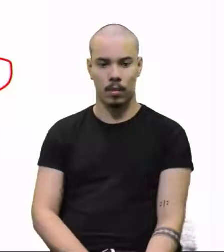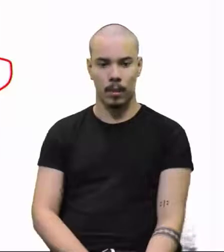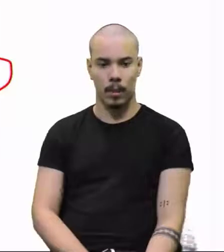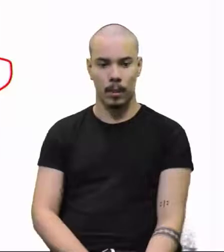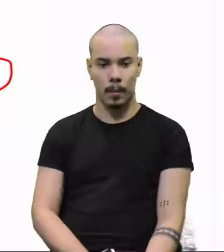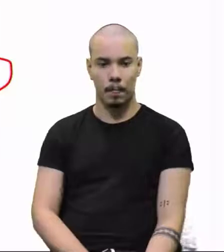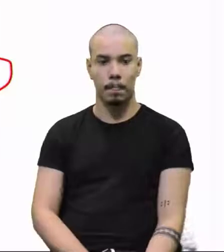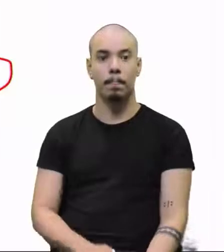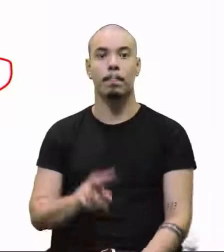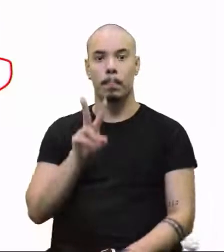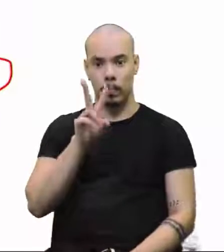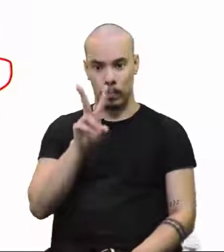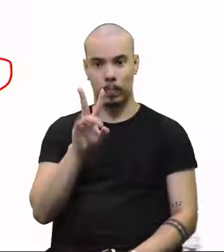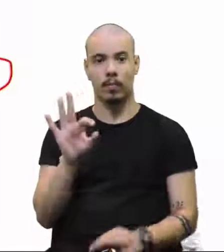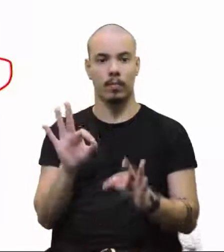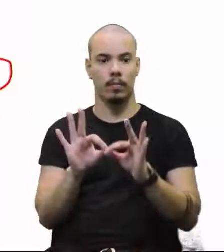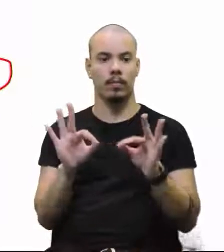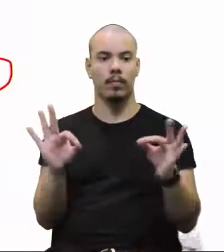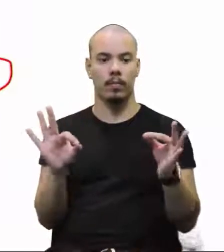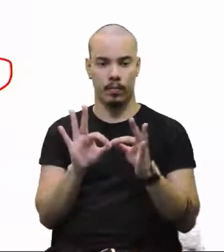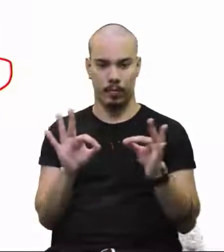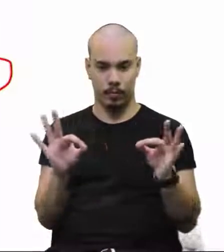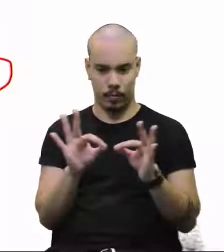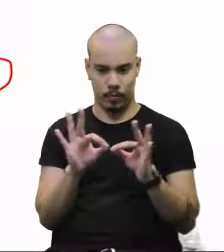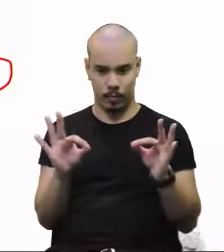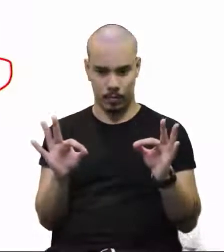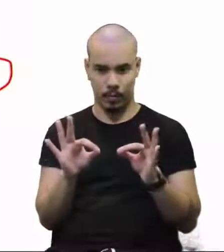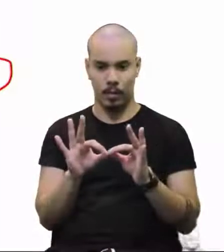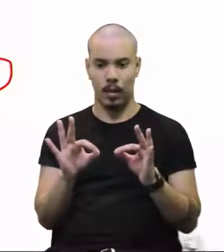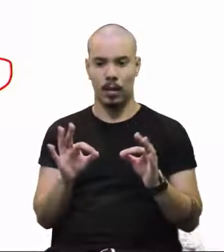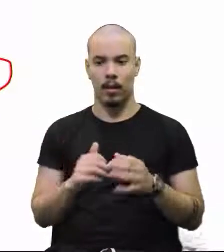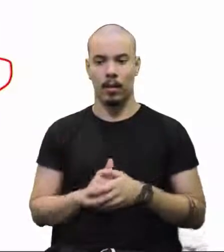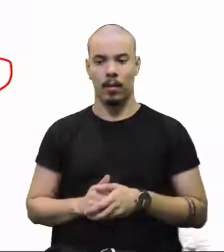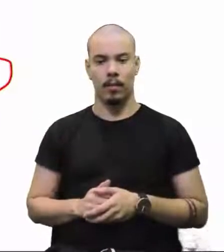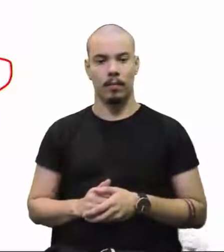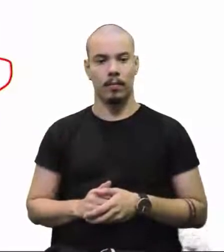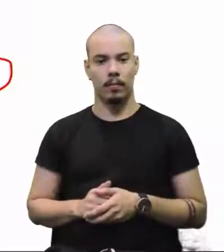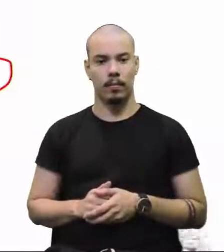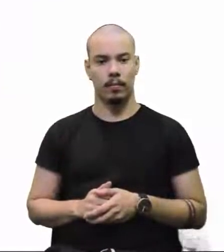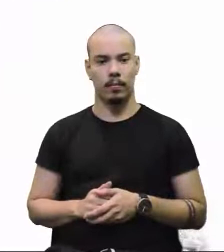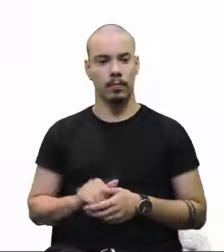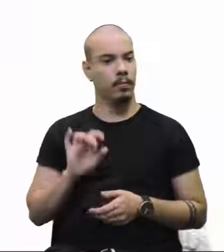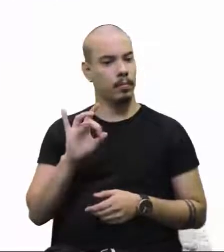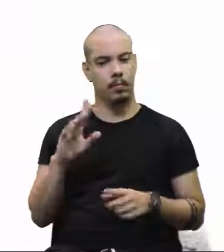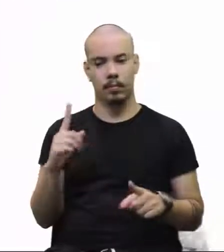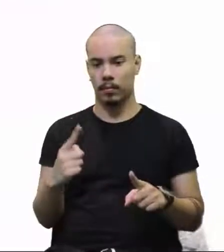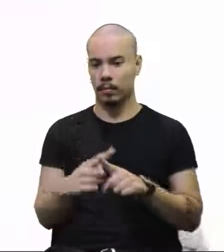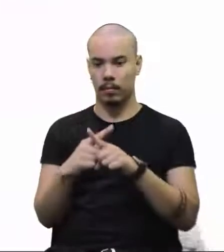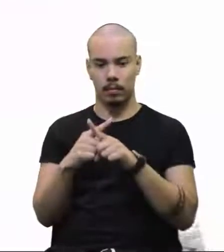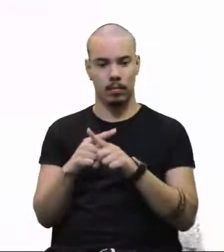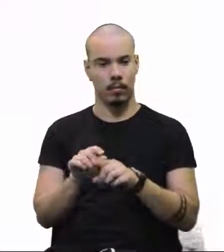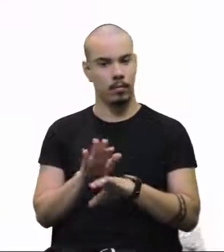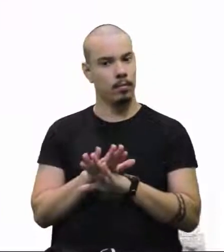2 é o comprimento, exatamente, 2 metros, perfeito. E aí só multiplicar mesmo.